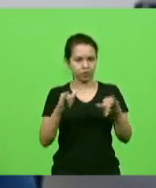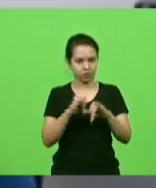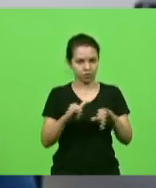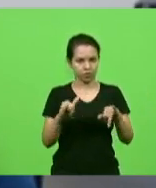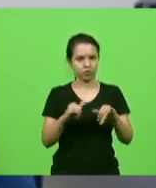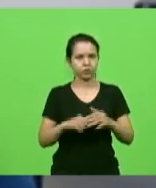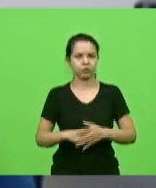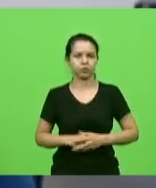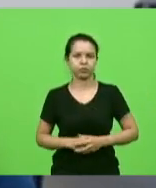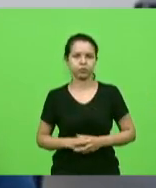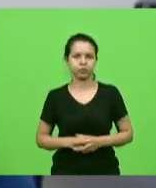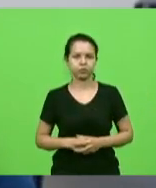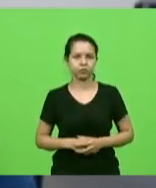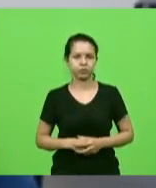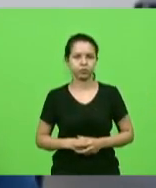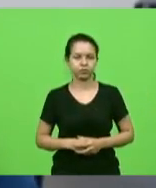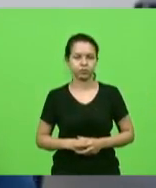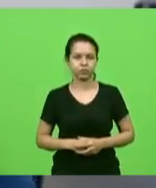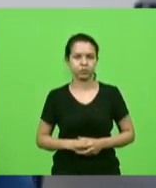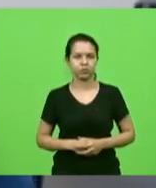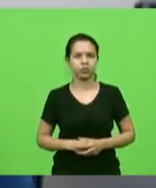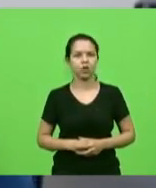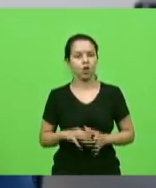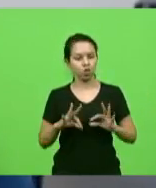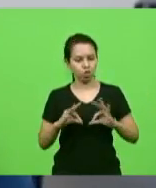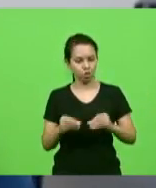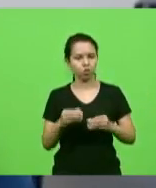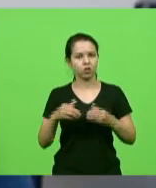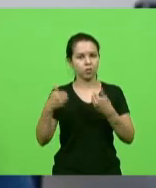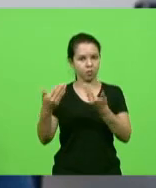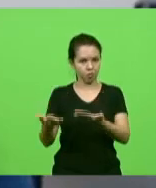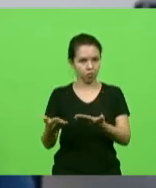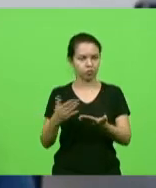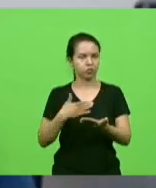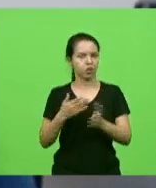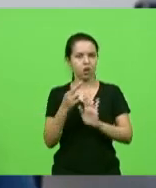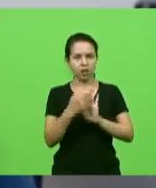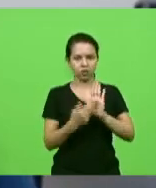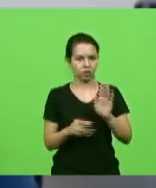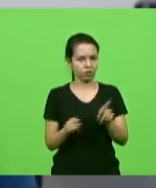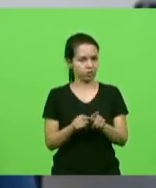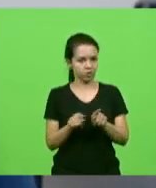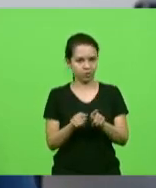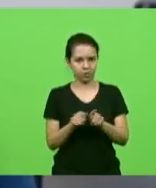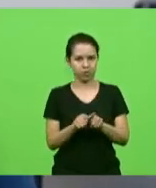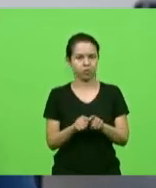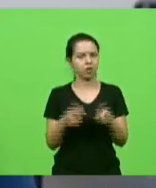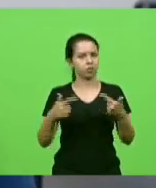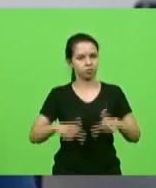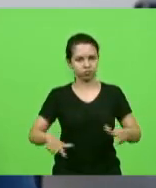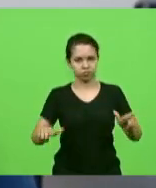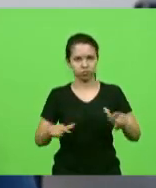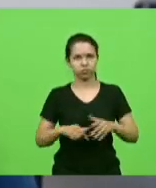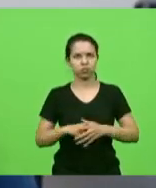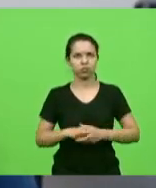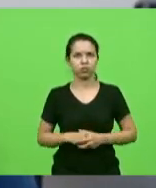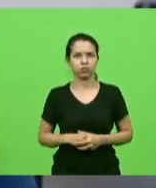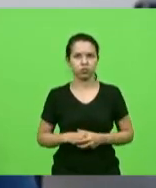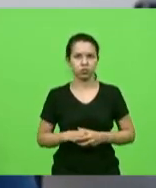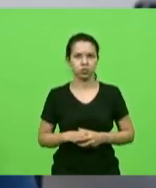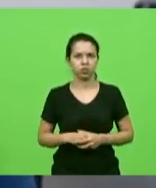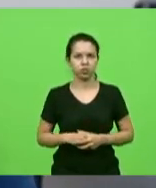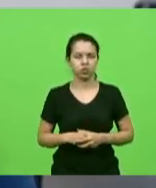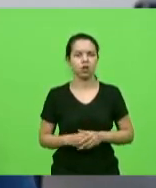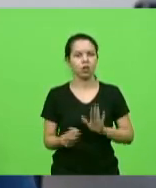disponibilizado o fundamento abstenha muito relatório o quanto apresentado pela Nobre relatora des varredura usando Portela rua